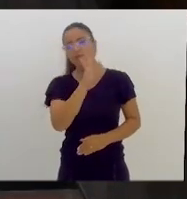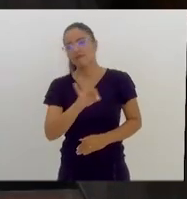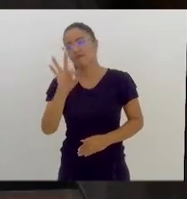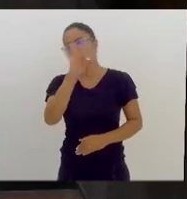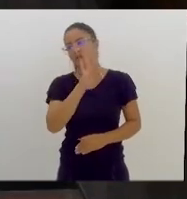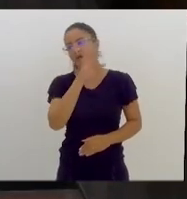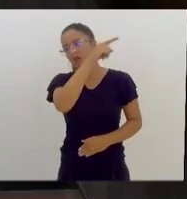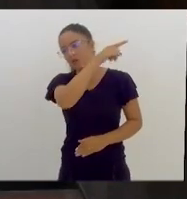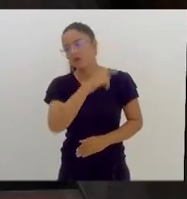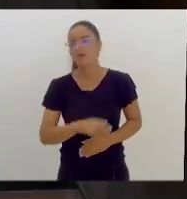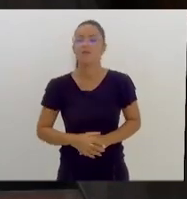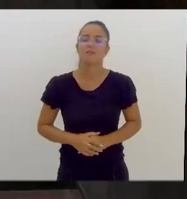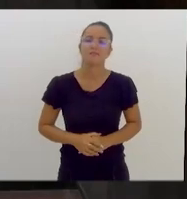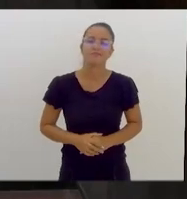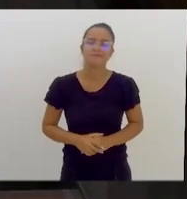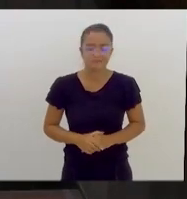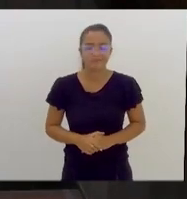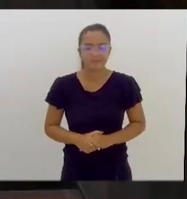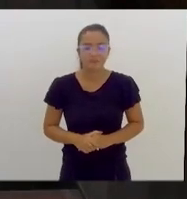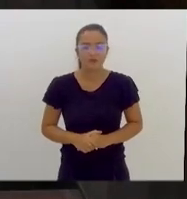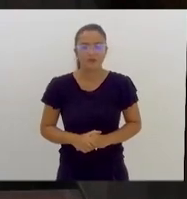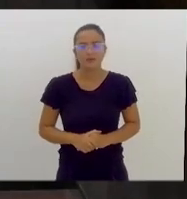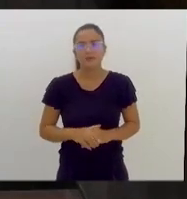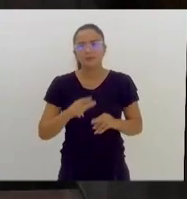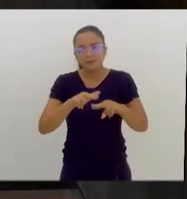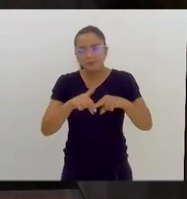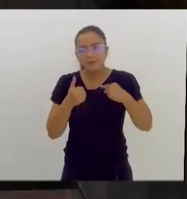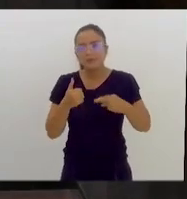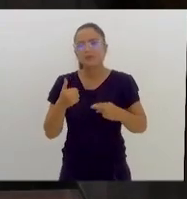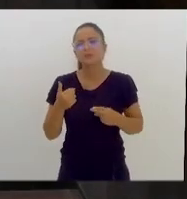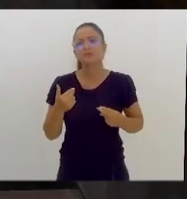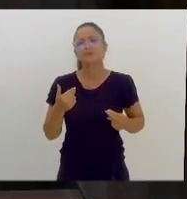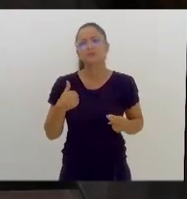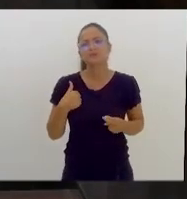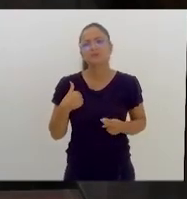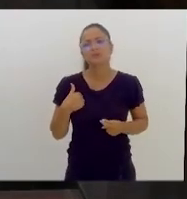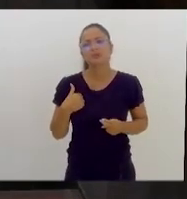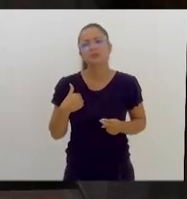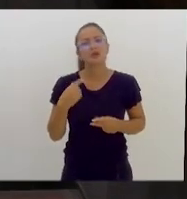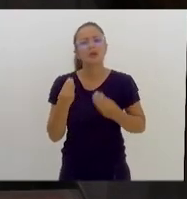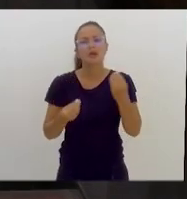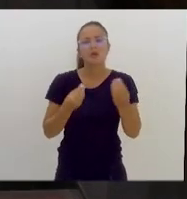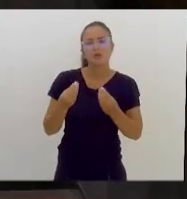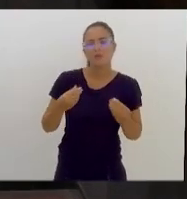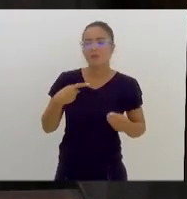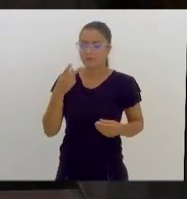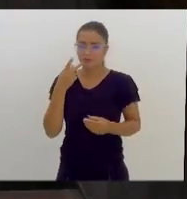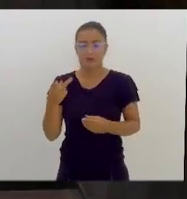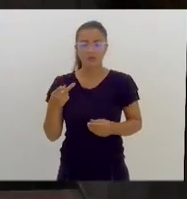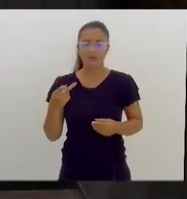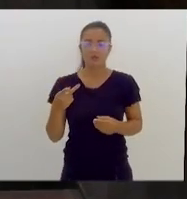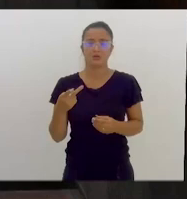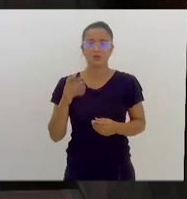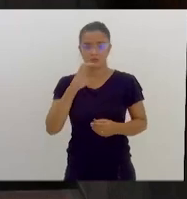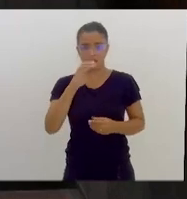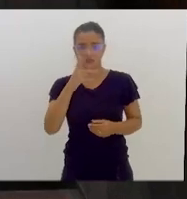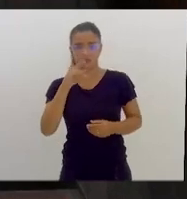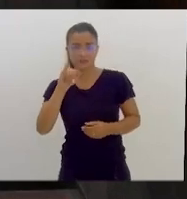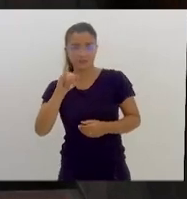principal credor. Esse aspecto, e por isso que eu tenho aqui a ousadia de afirmar que foi a CPI